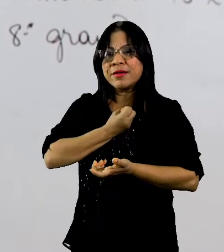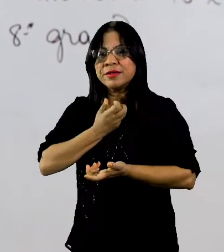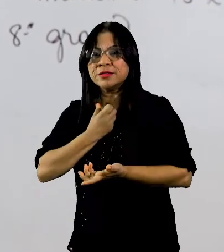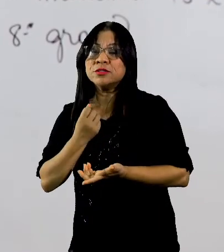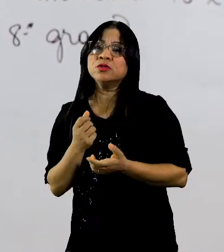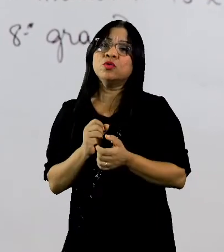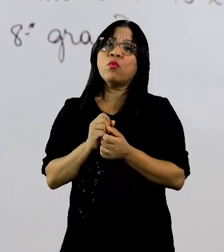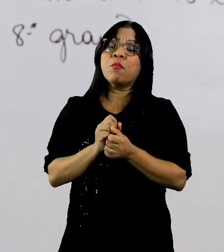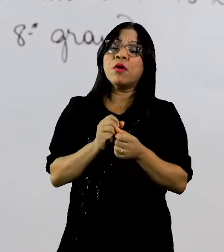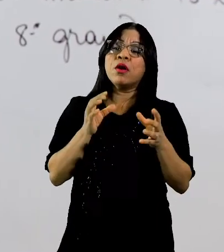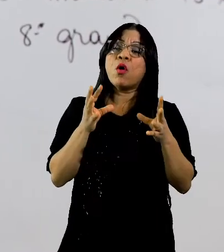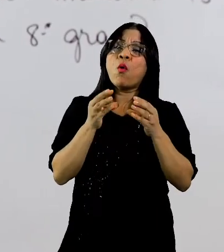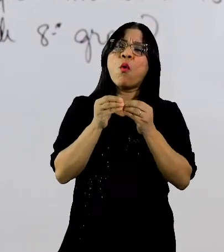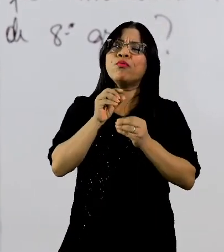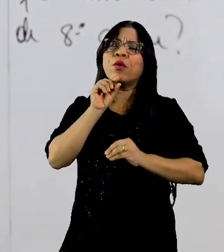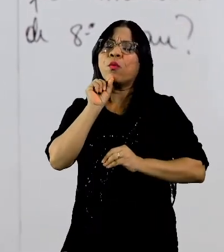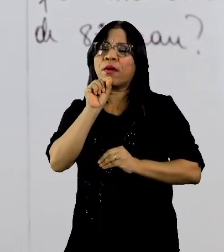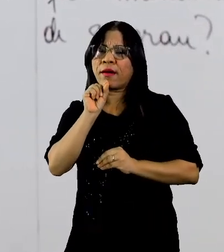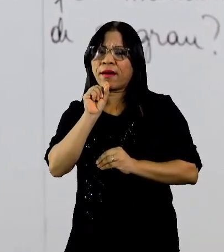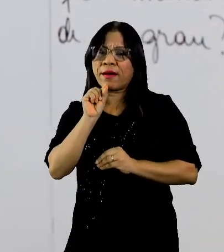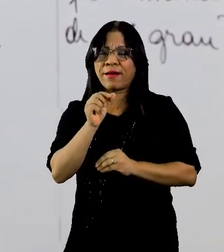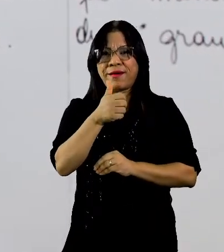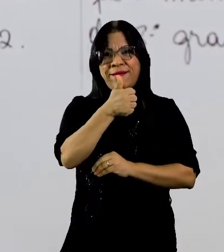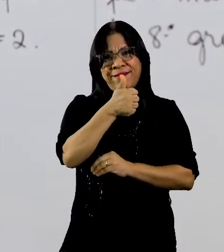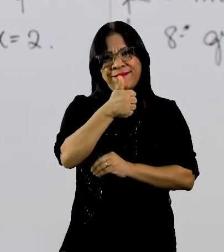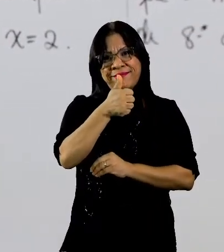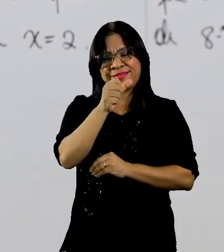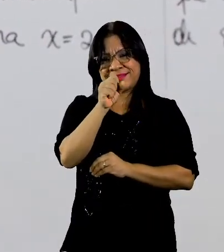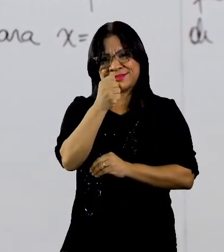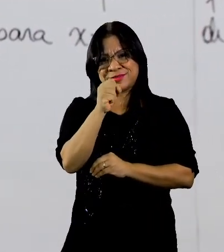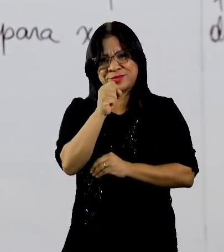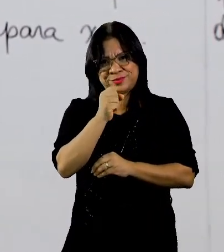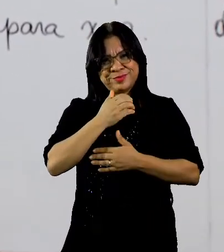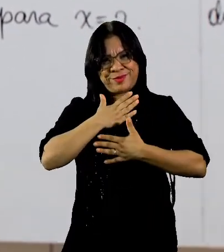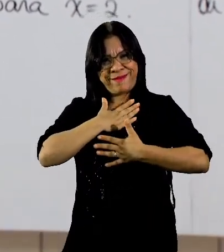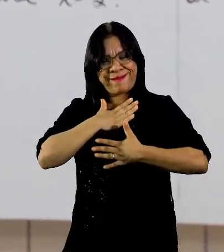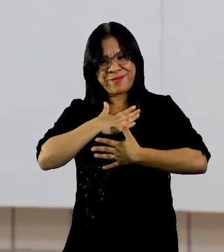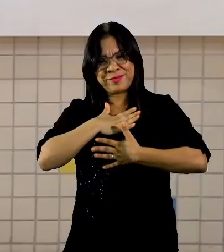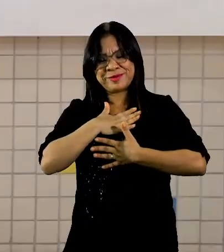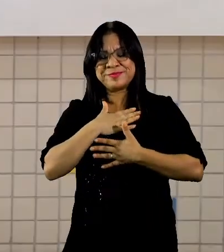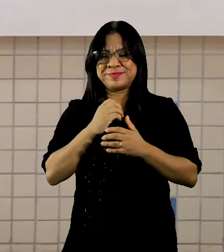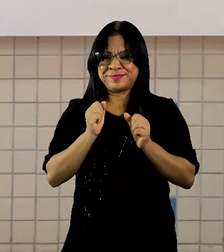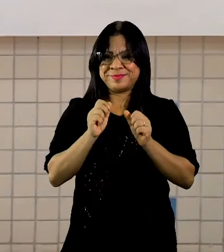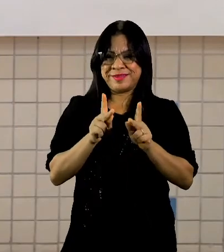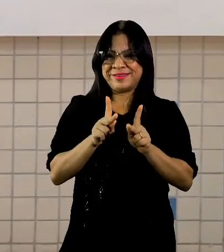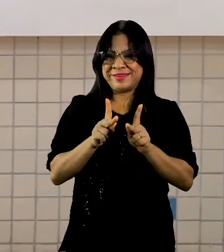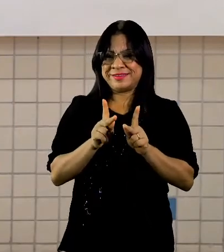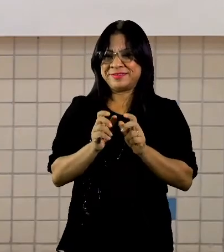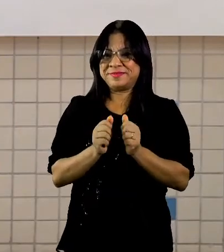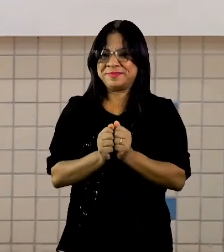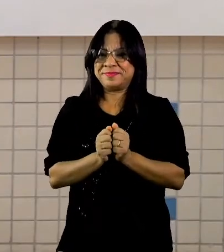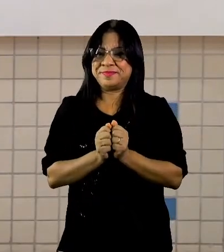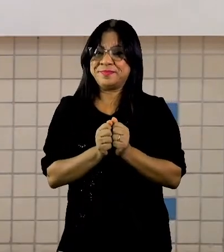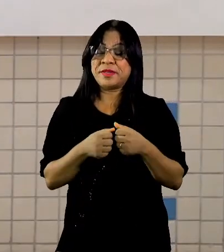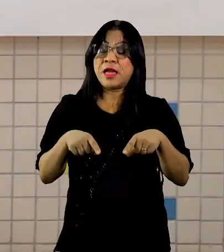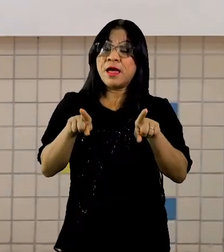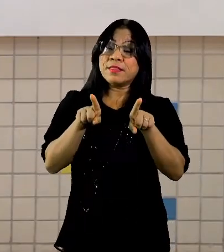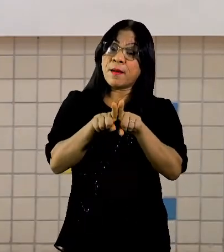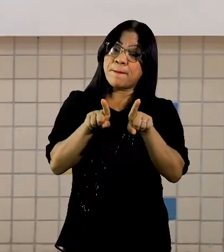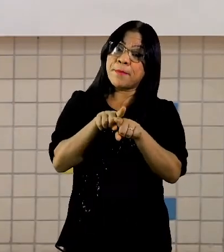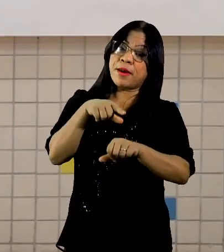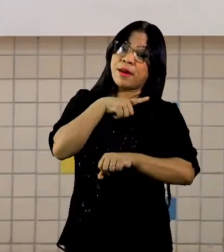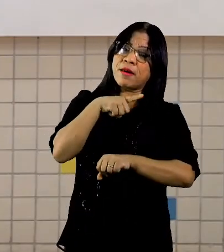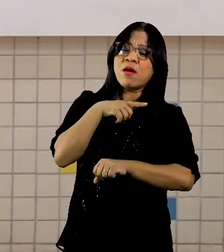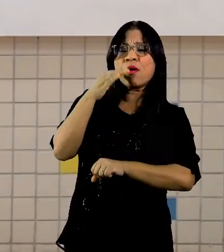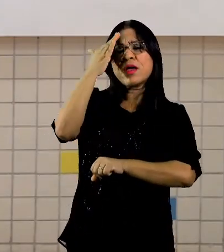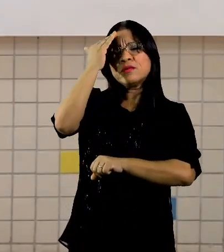igual a menos 18. Tranquilo até aí? Segundo exemplo, eu quero saber também qual é o valor